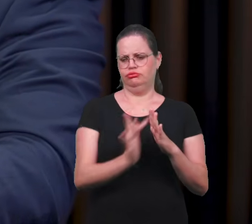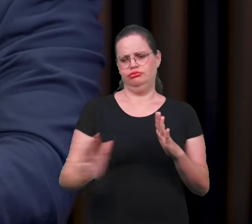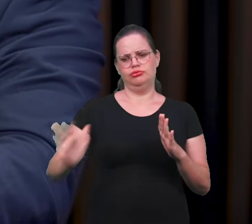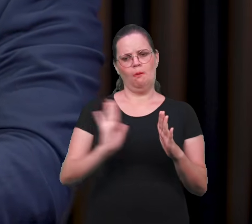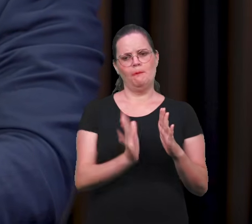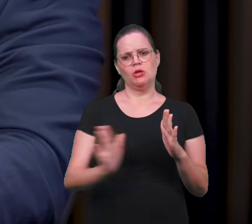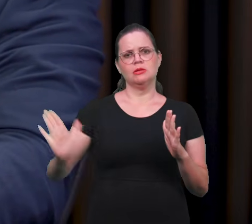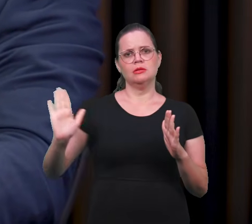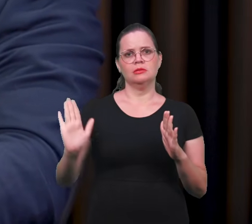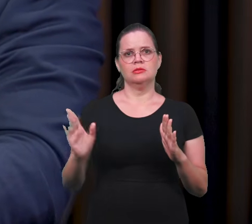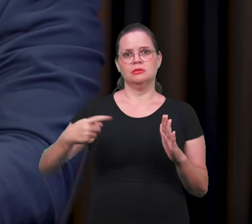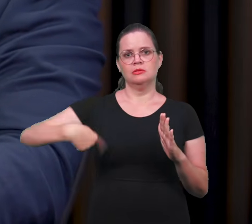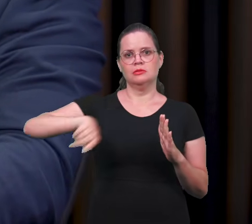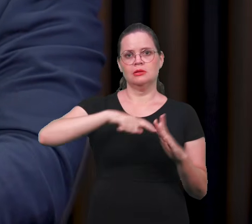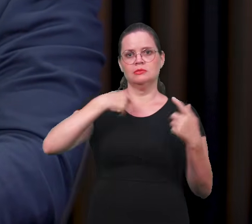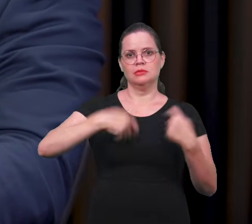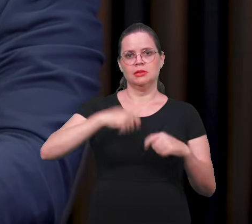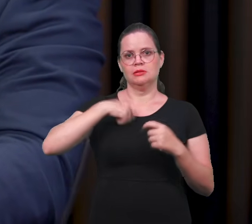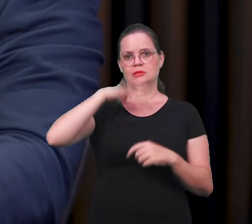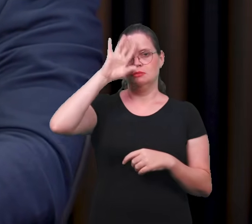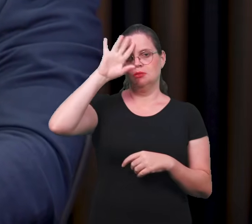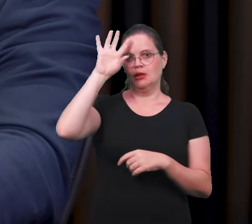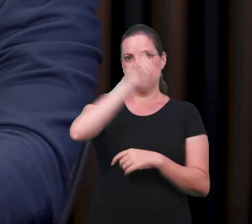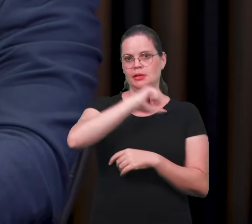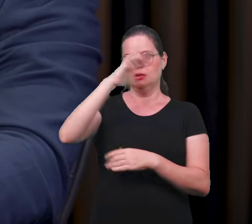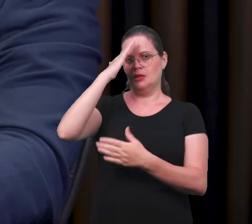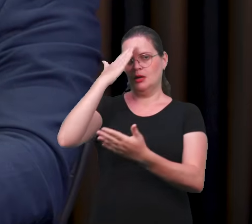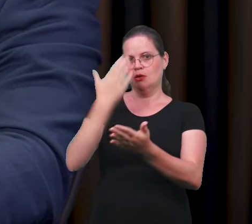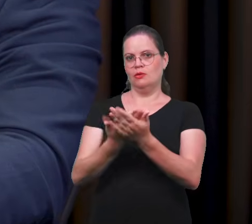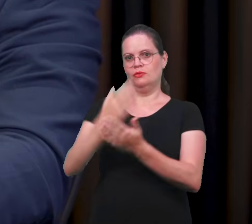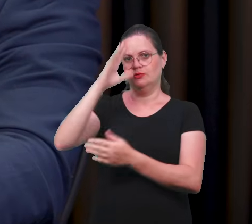Nós precisamos aprender a confiar no Senhor.